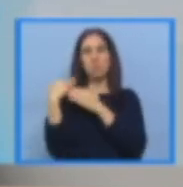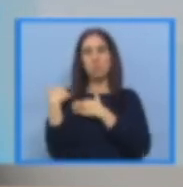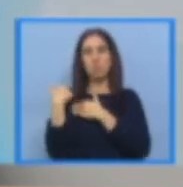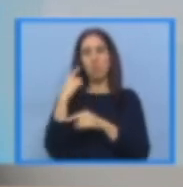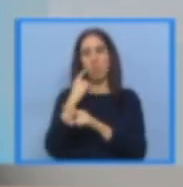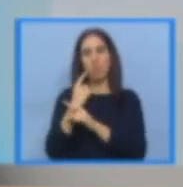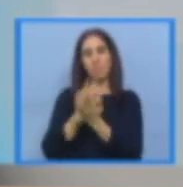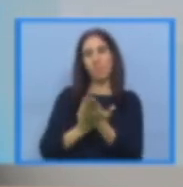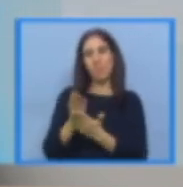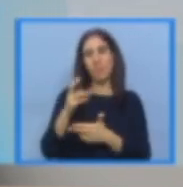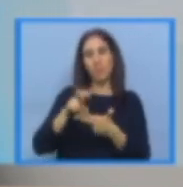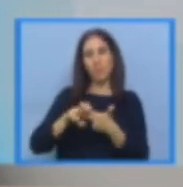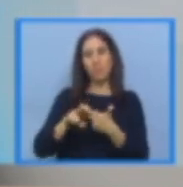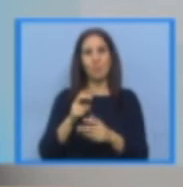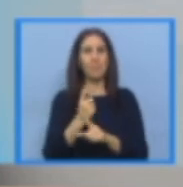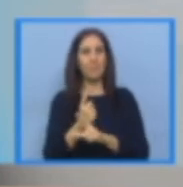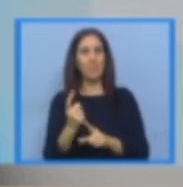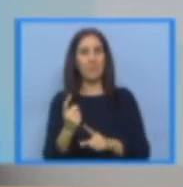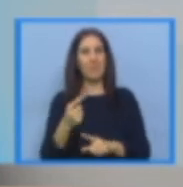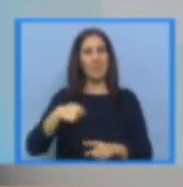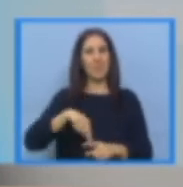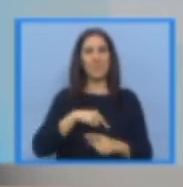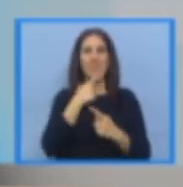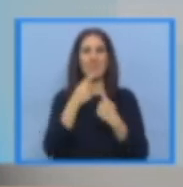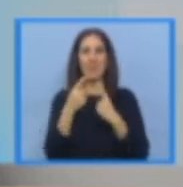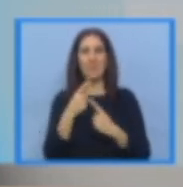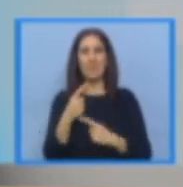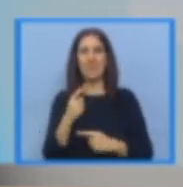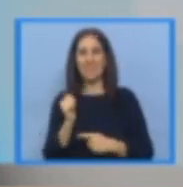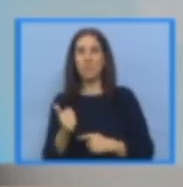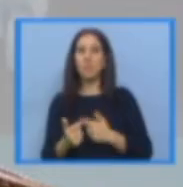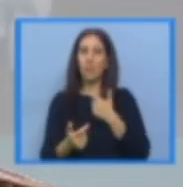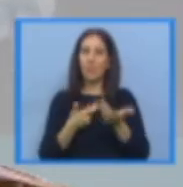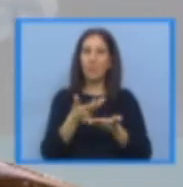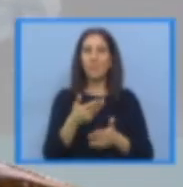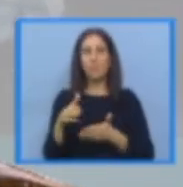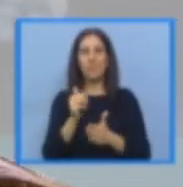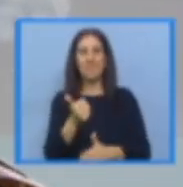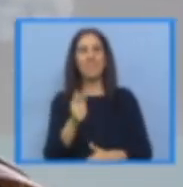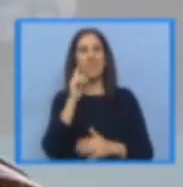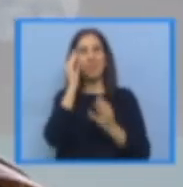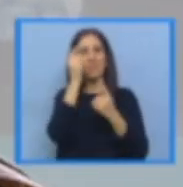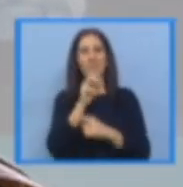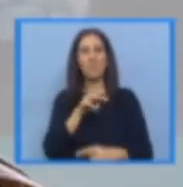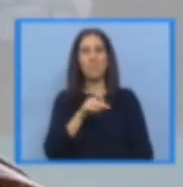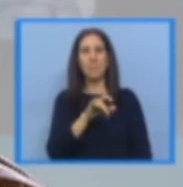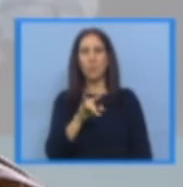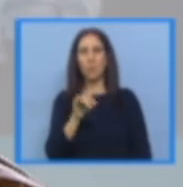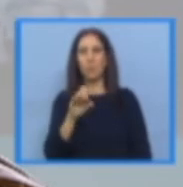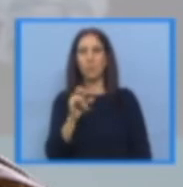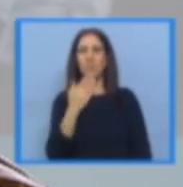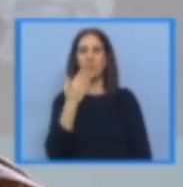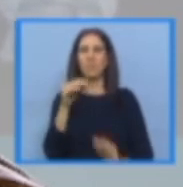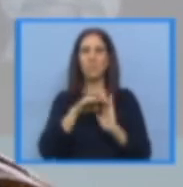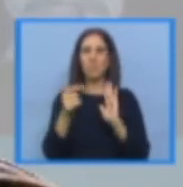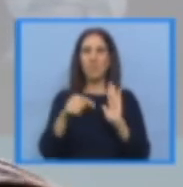mantêm na disciplina é porque o nosso diálogo está a ocorrer bem. O caminho está certo. Professora Maria João Cruz, agradeço ter estado aqui no programa Eclésia a